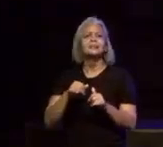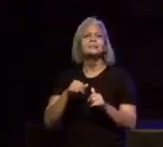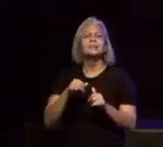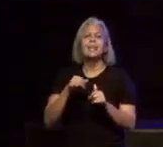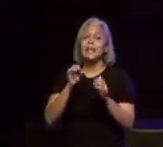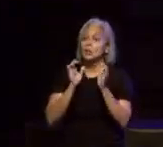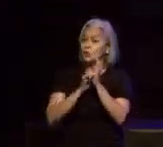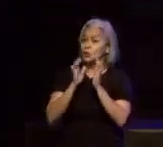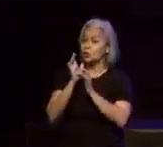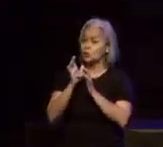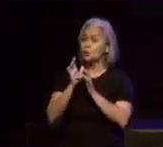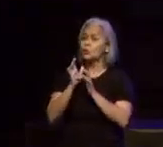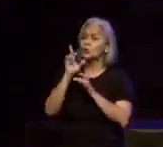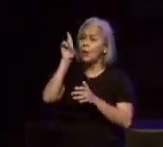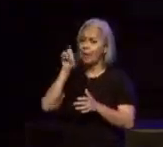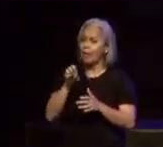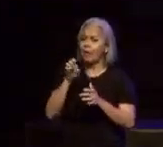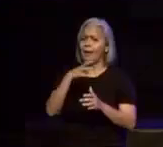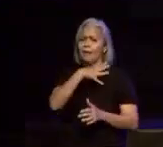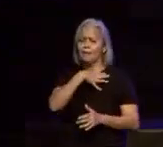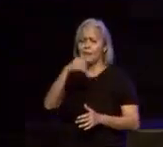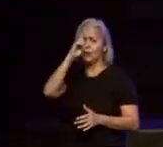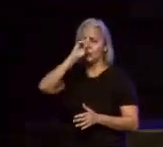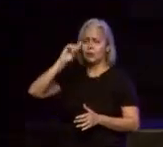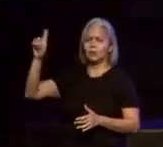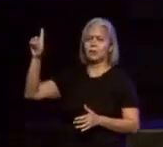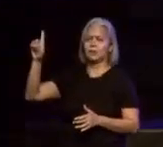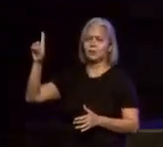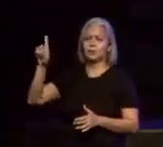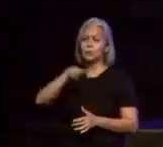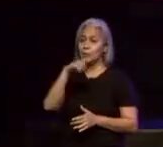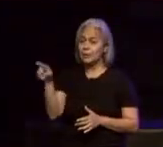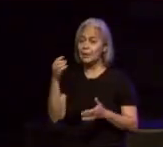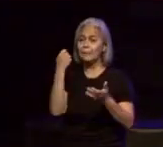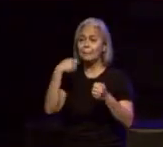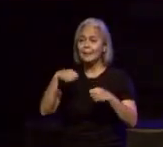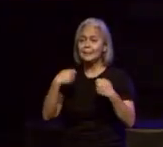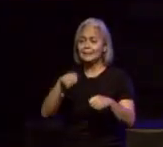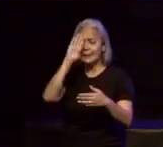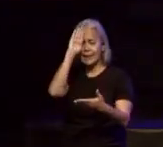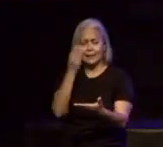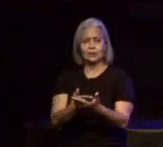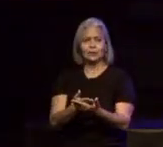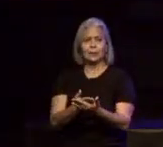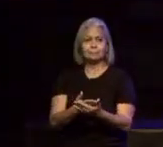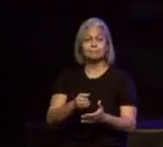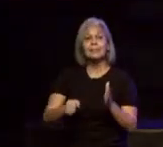disse que é. Segundo, a gente falou que Jesus veio apresentar